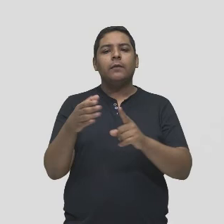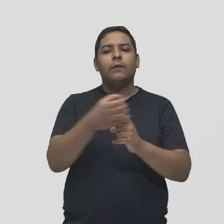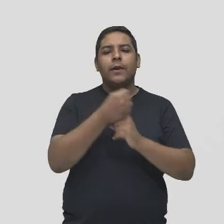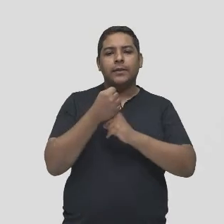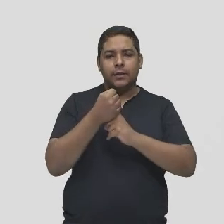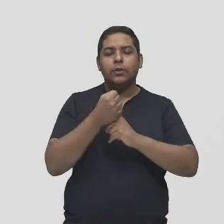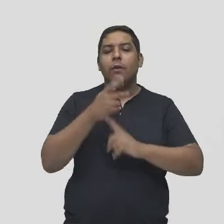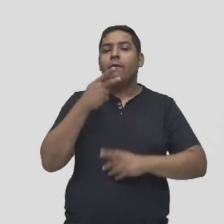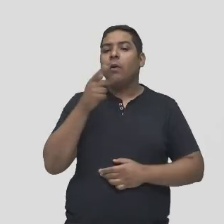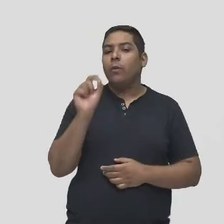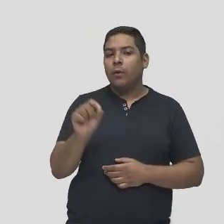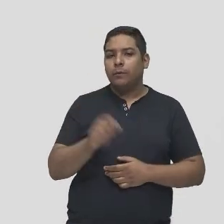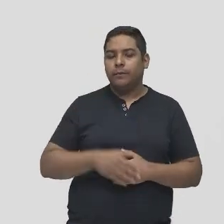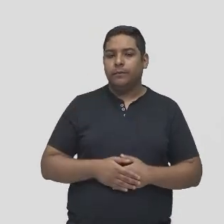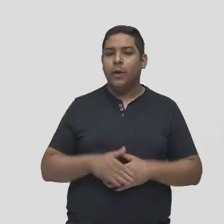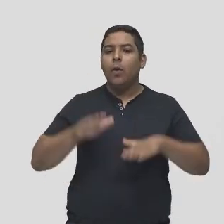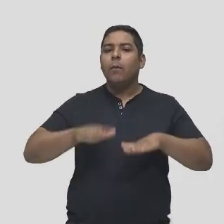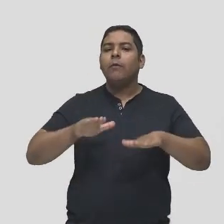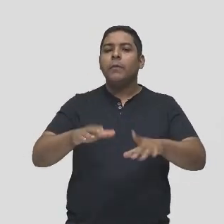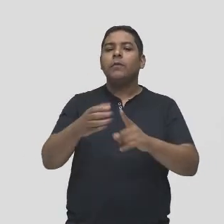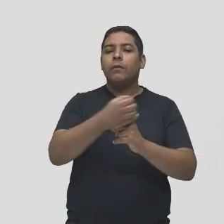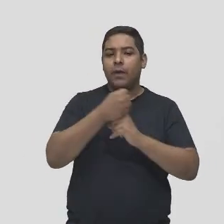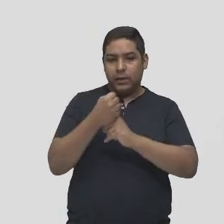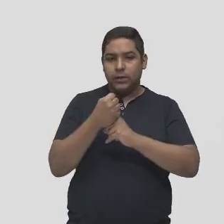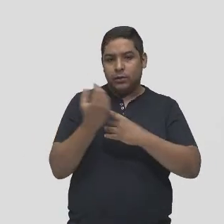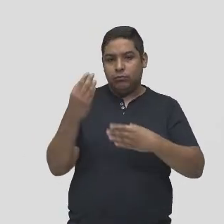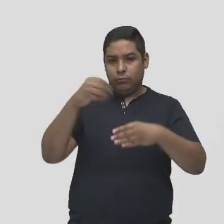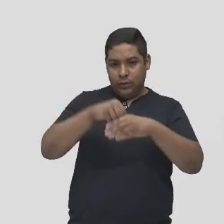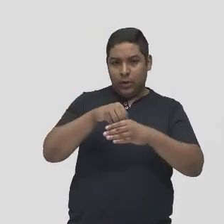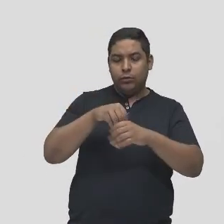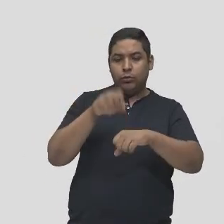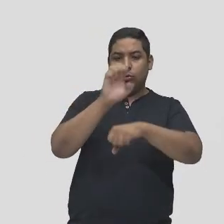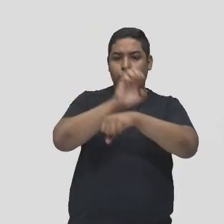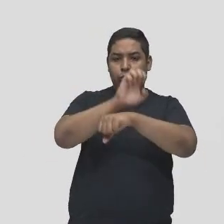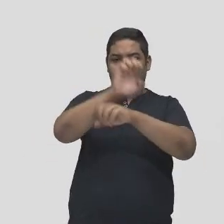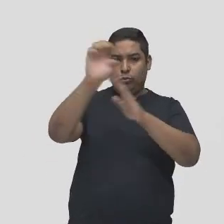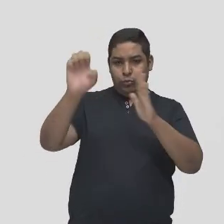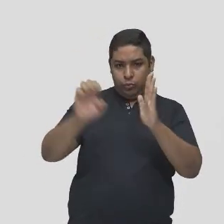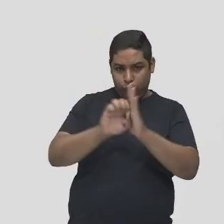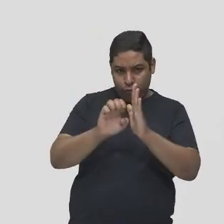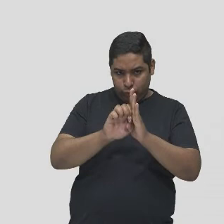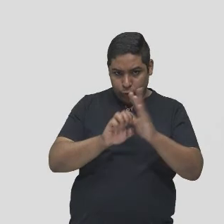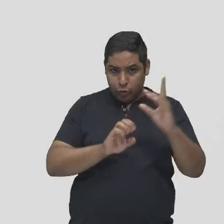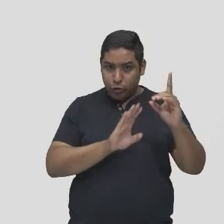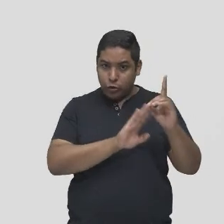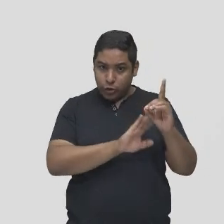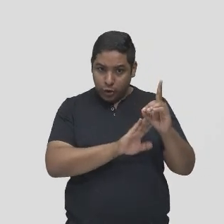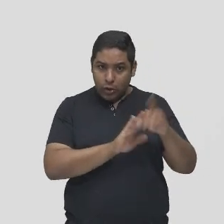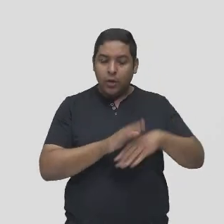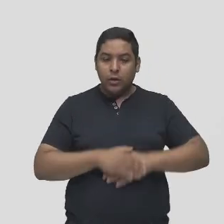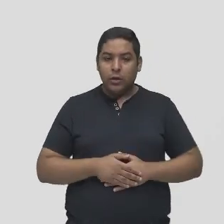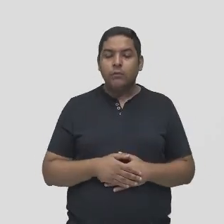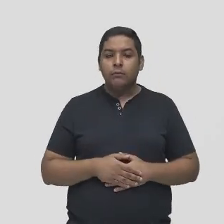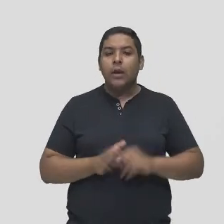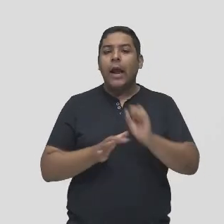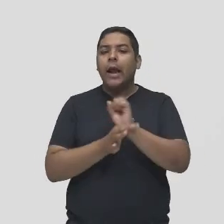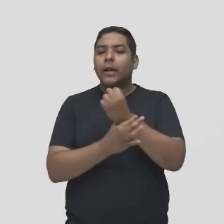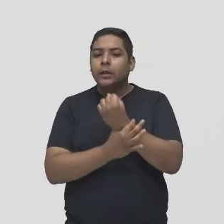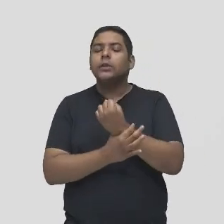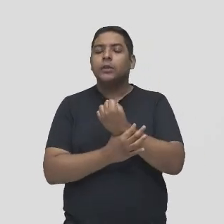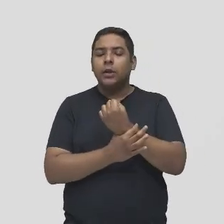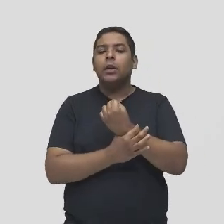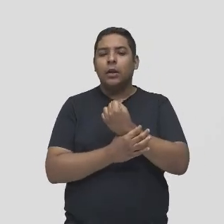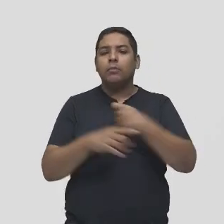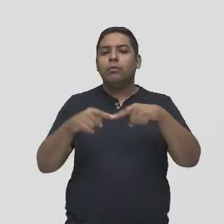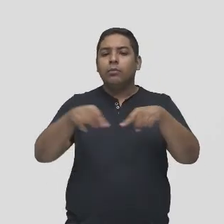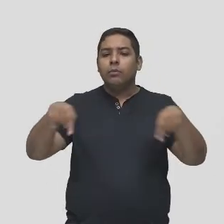afirma-se. Os movimentos fascistas se enquadram nos totalitarismos de direita que visam garantir a propriedade privada contra o avanço